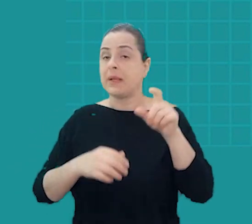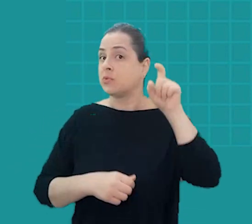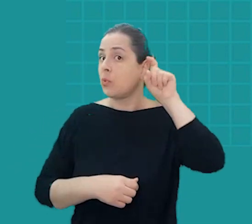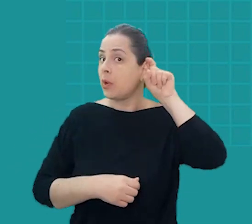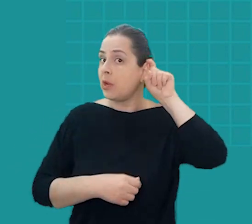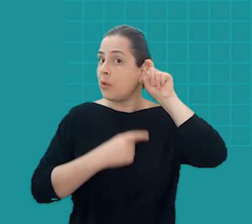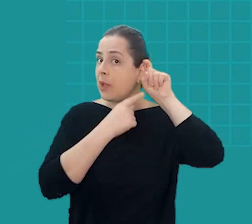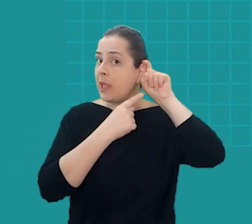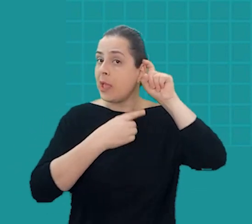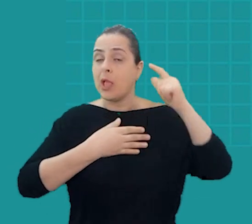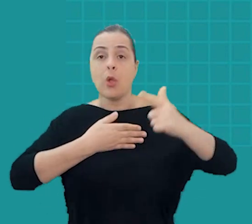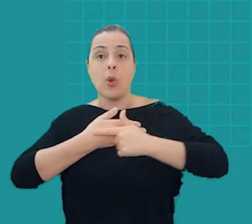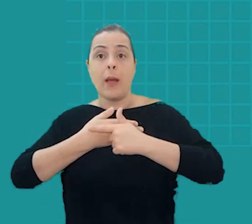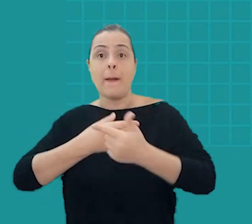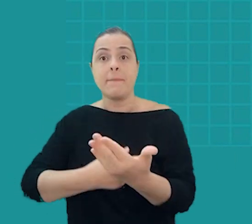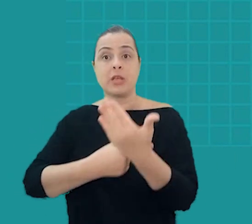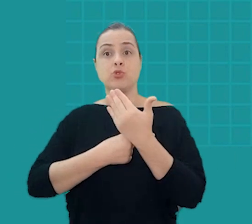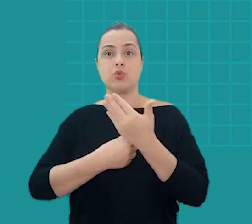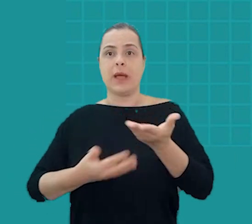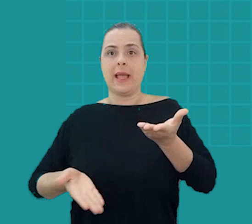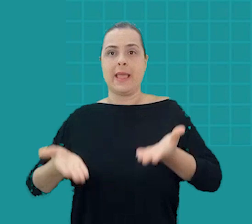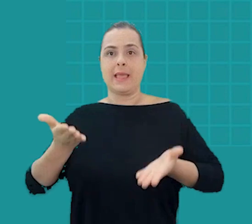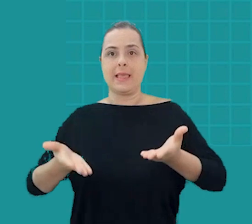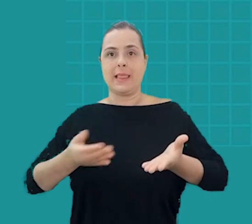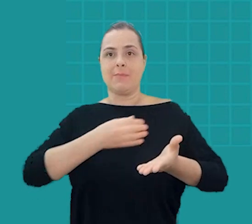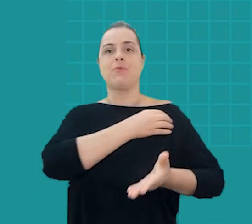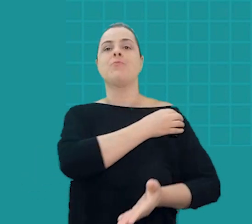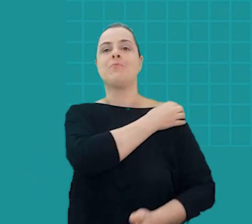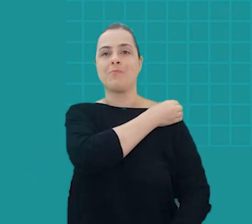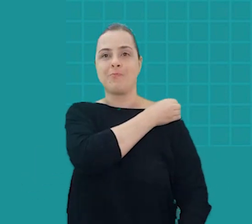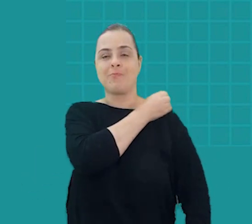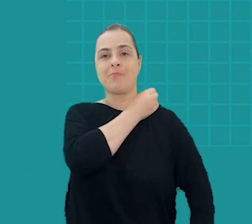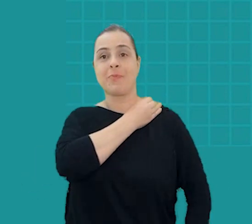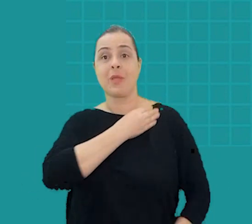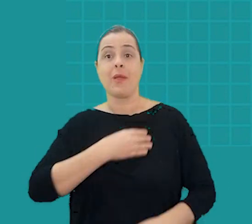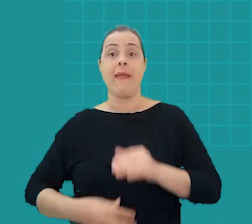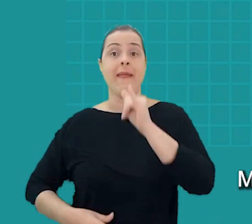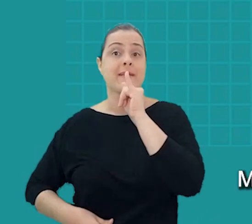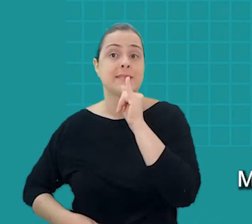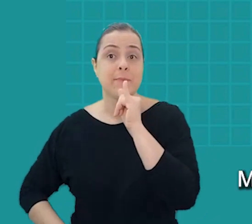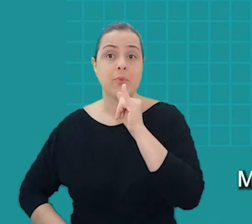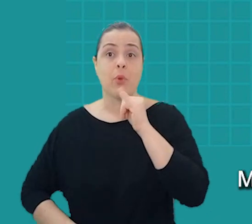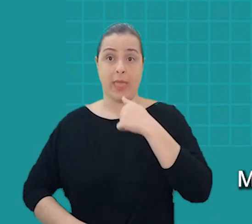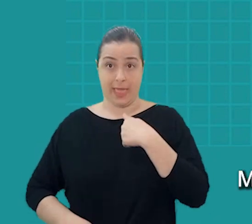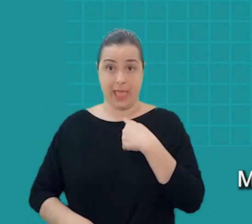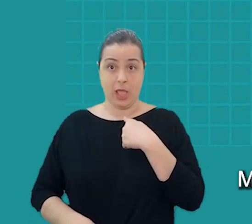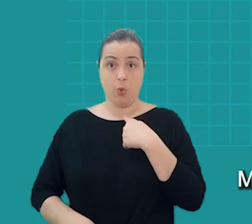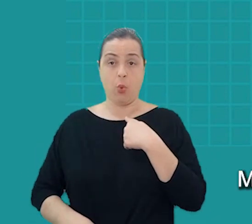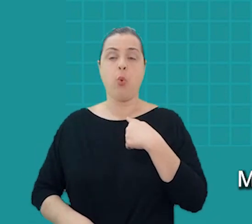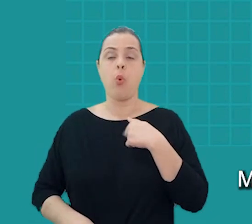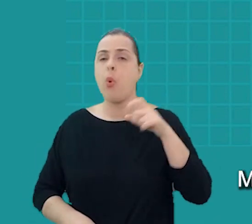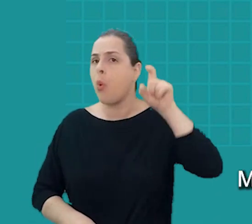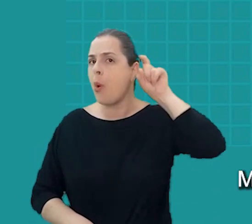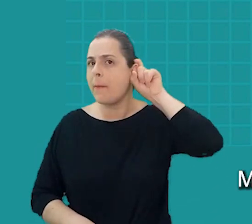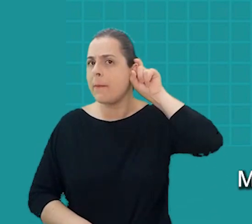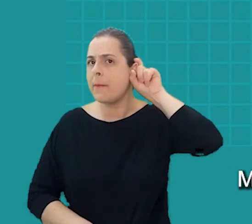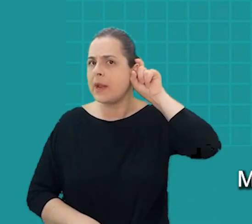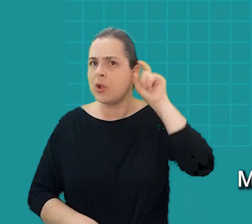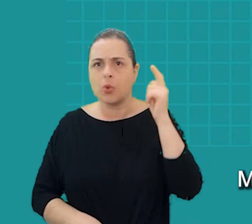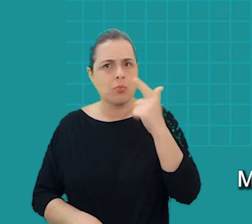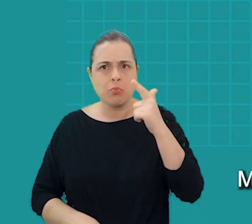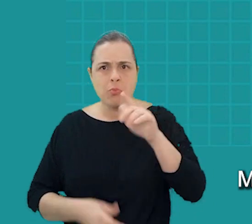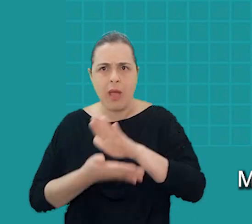ele me ajuda no equilíbrio. Então, se eu tiver sem um aparelho auditivo, eu ando muito mais em